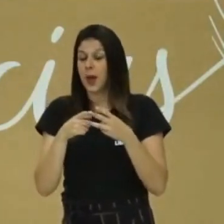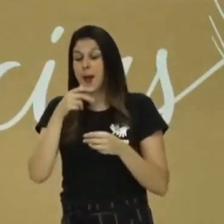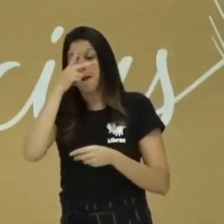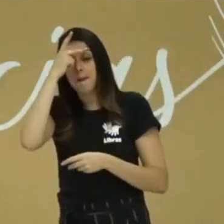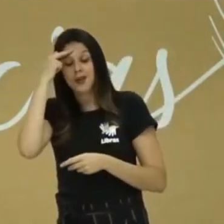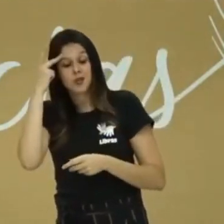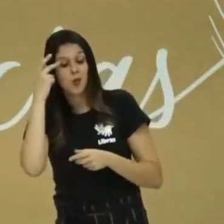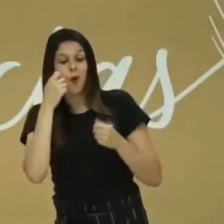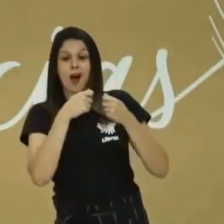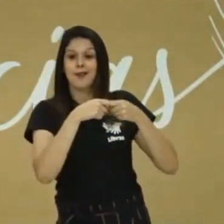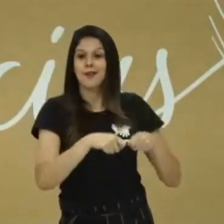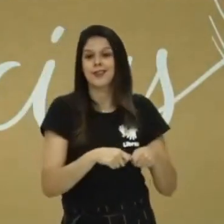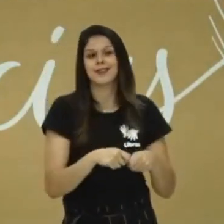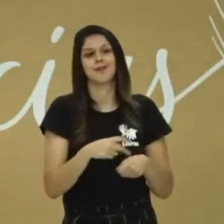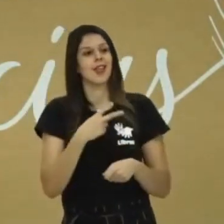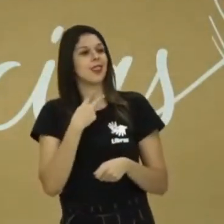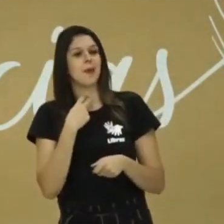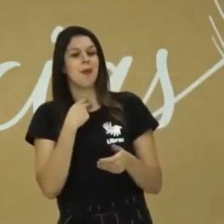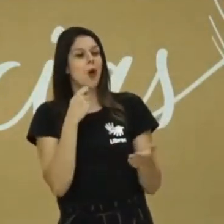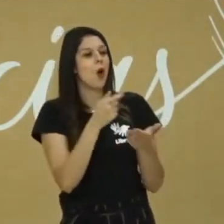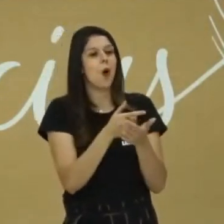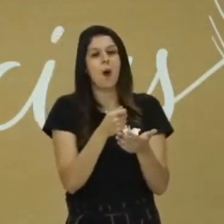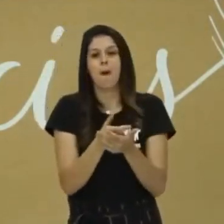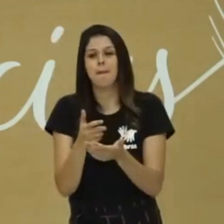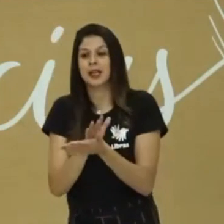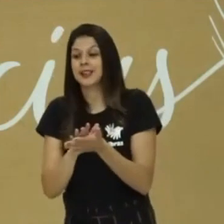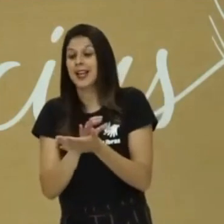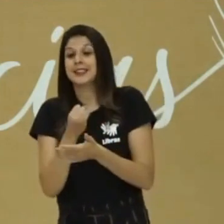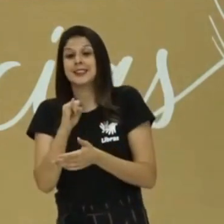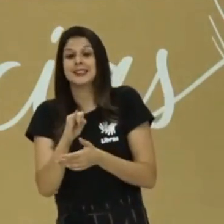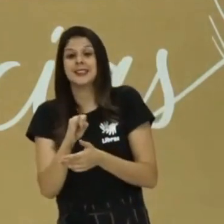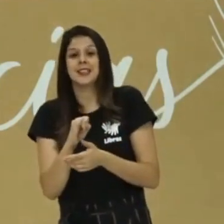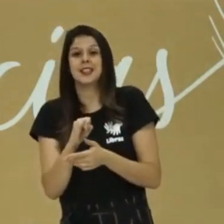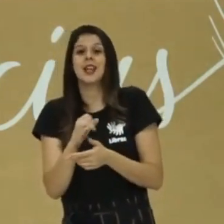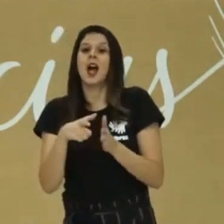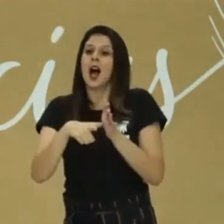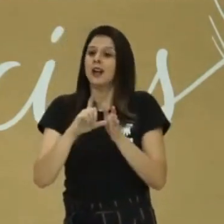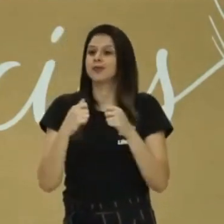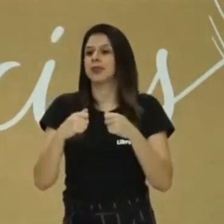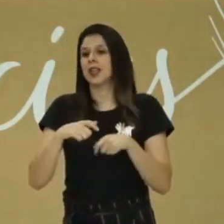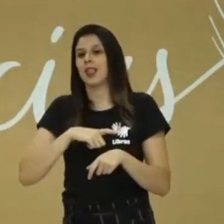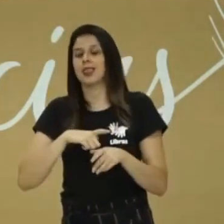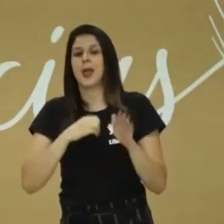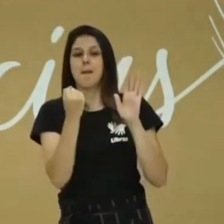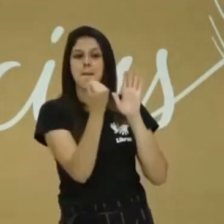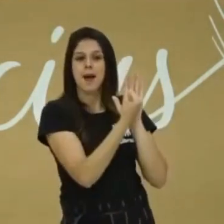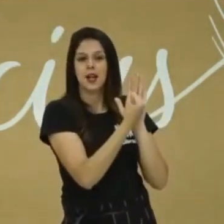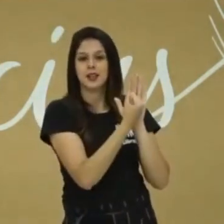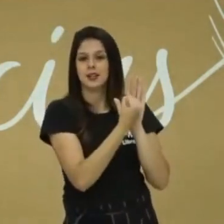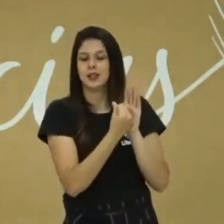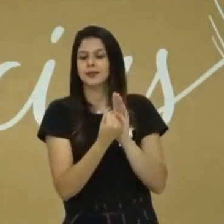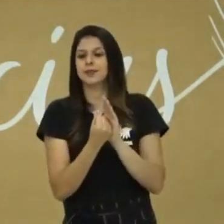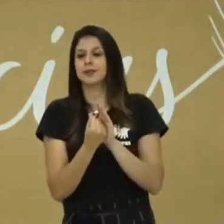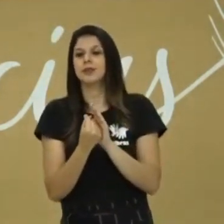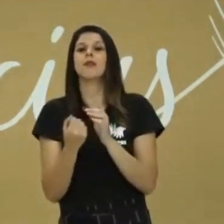comprar e nem vender se não receberem a marca da besta que marca é esta essa é uma marca do Anticristo